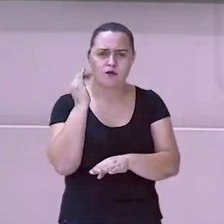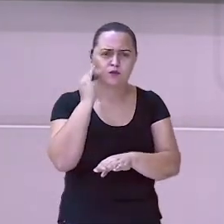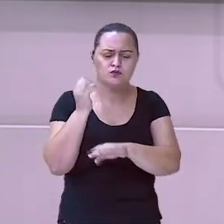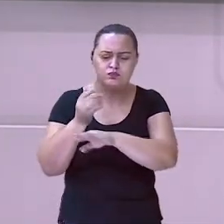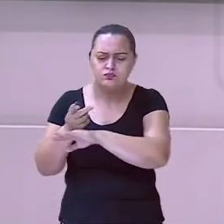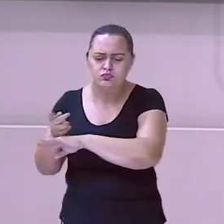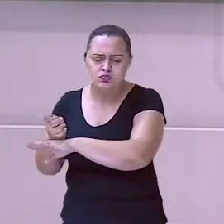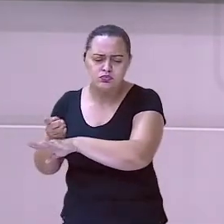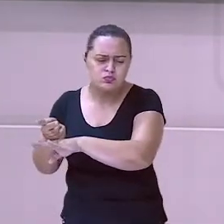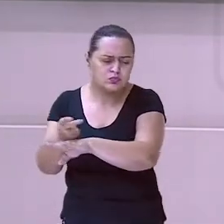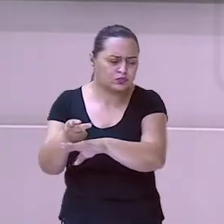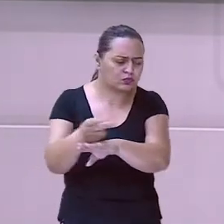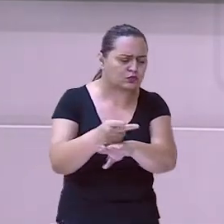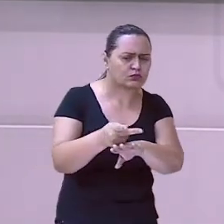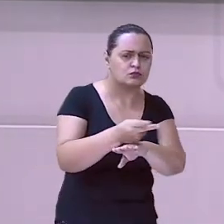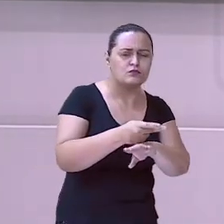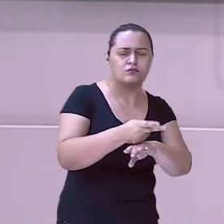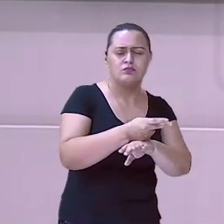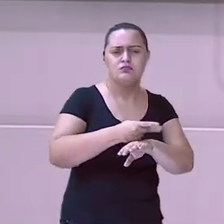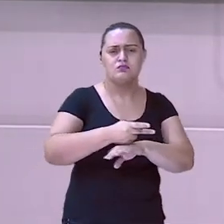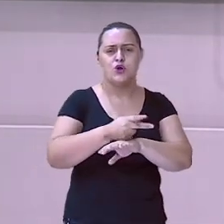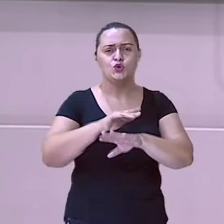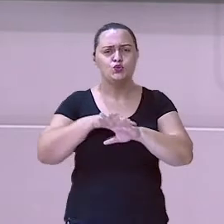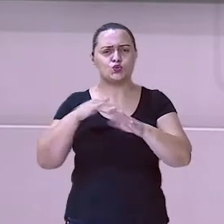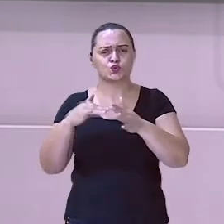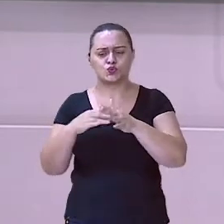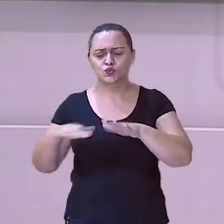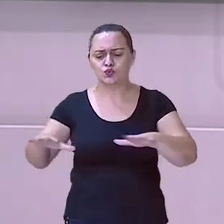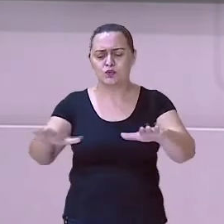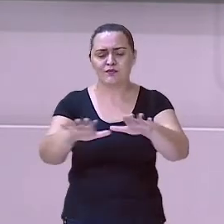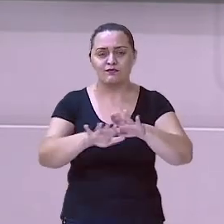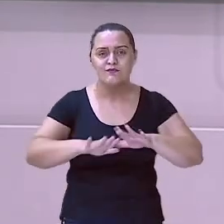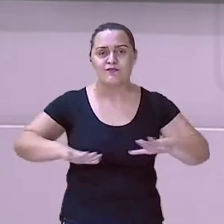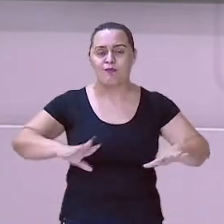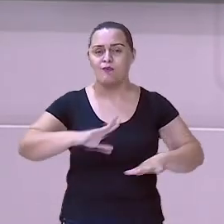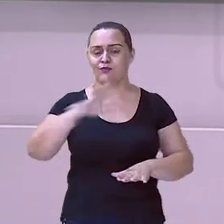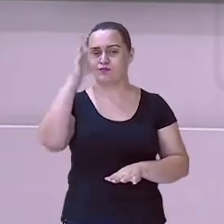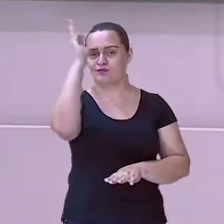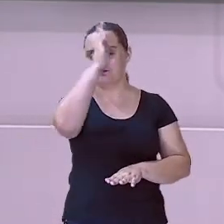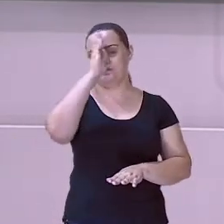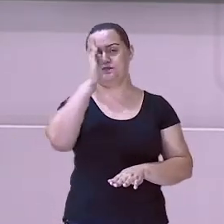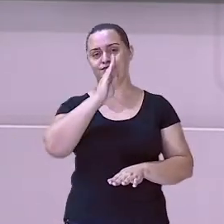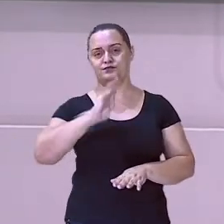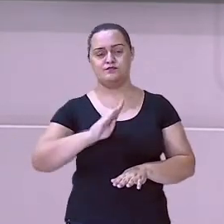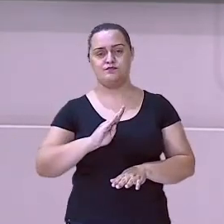desbravar todo esse território, não foi fácil.